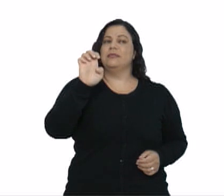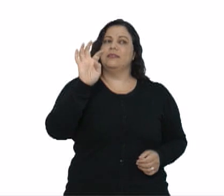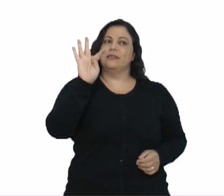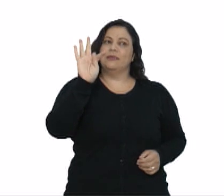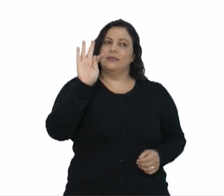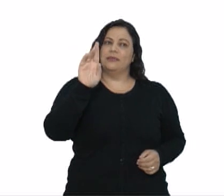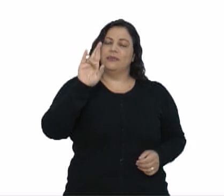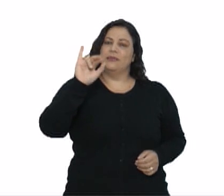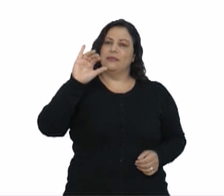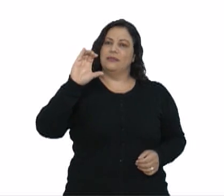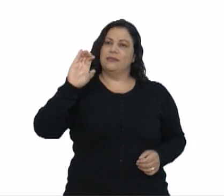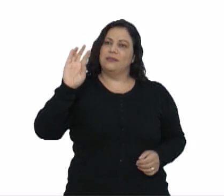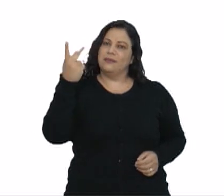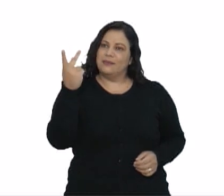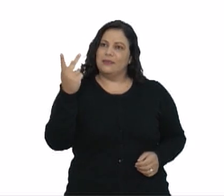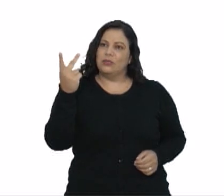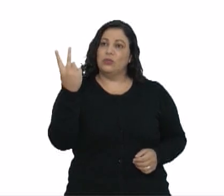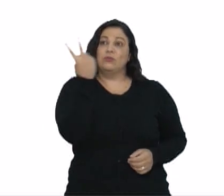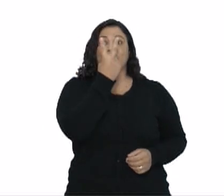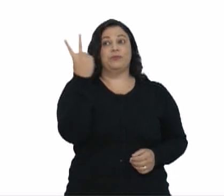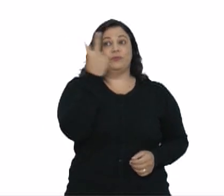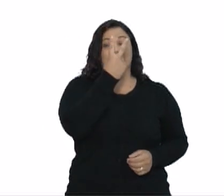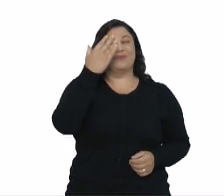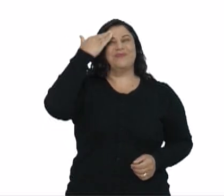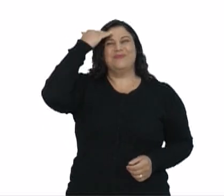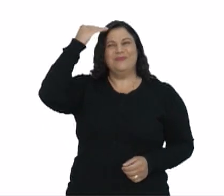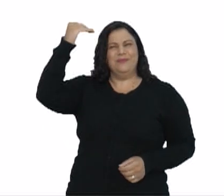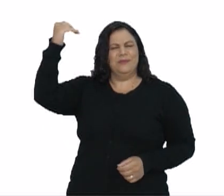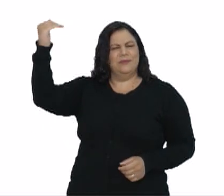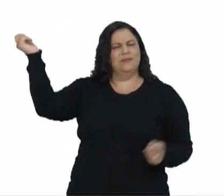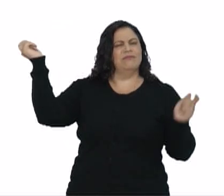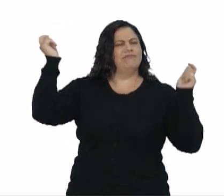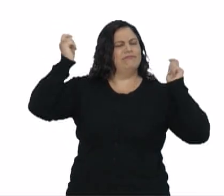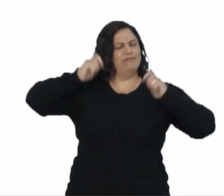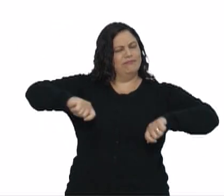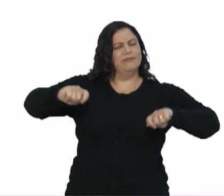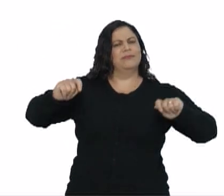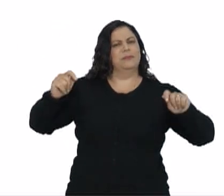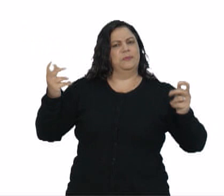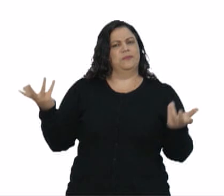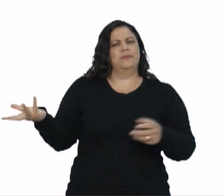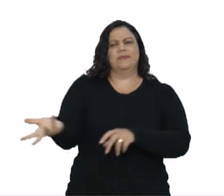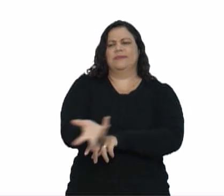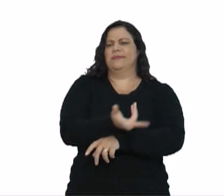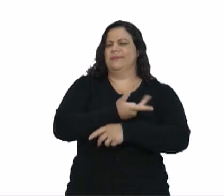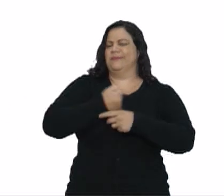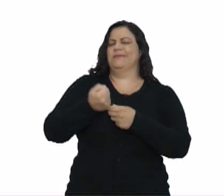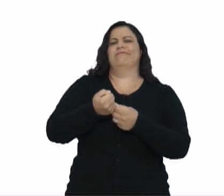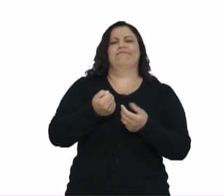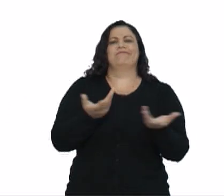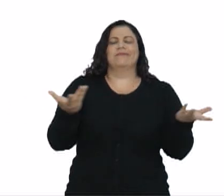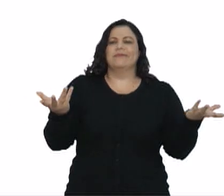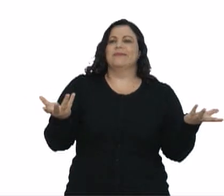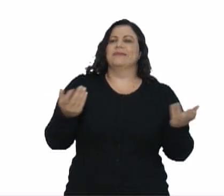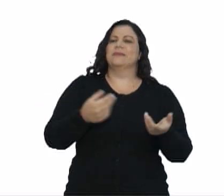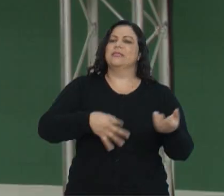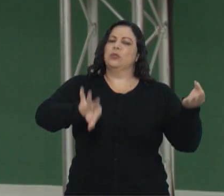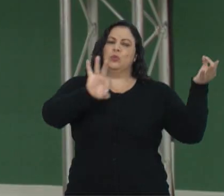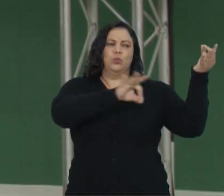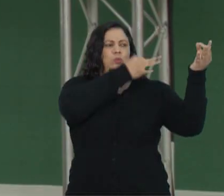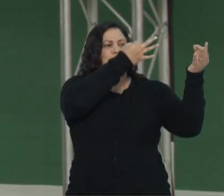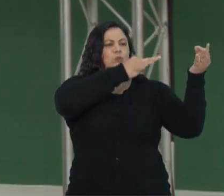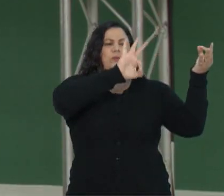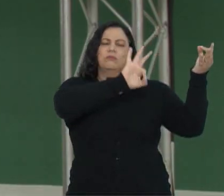Rameau, Scarlatti era do cravo, né, do órgão ali, e o Vivaldi e o Cornelli no violino. Eles